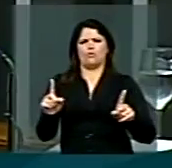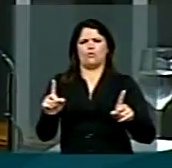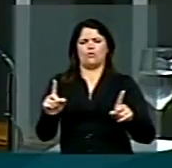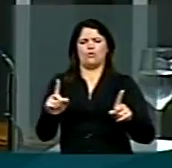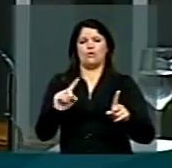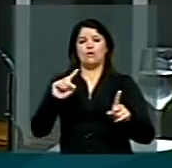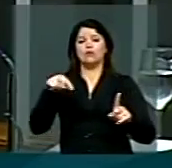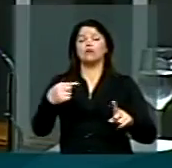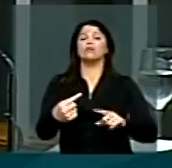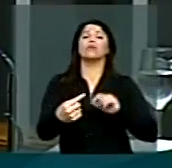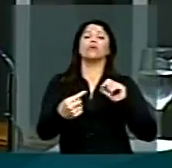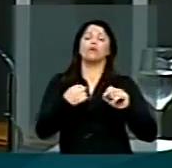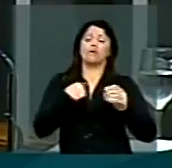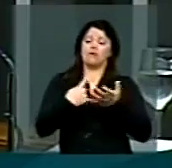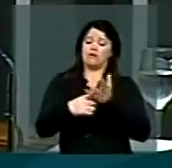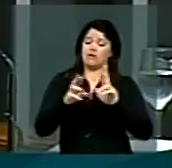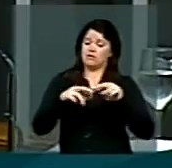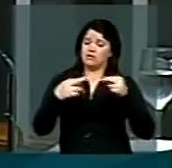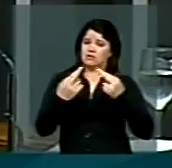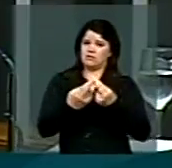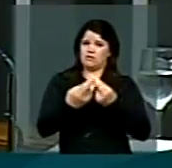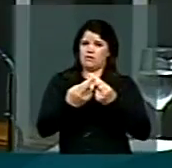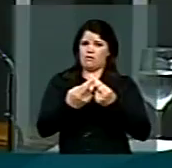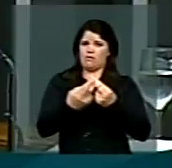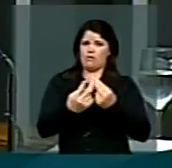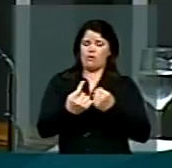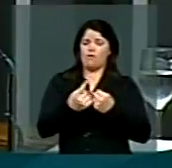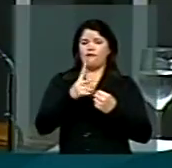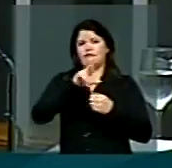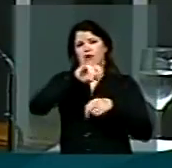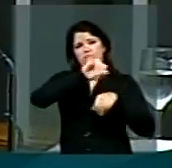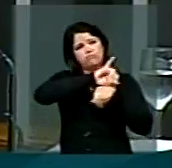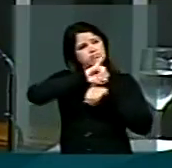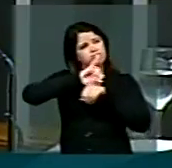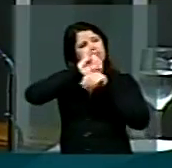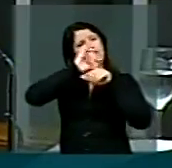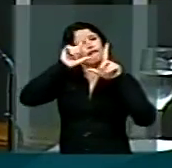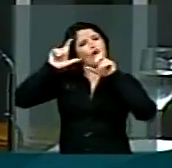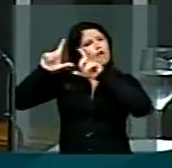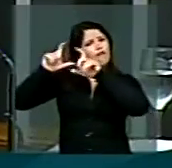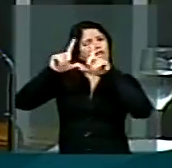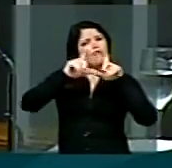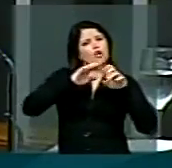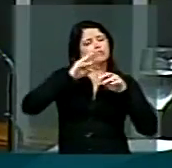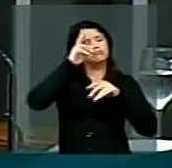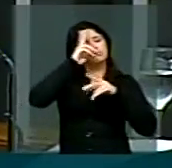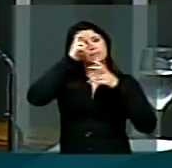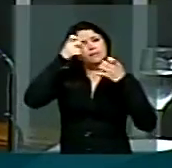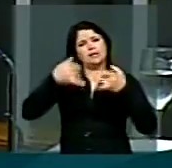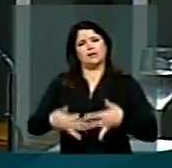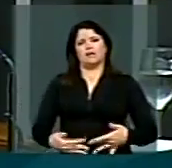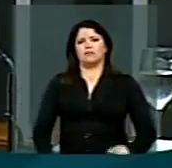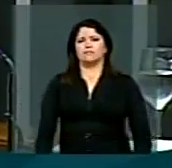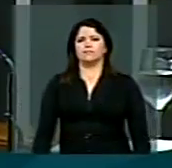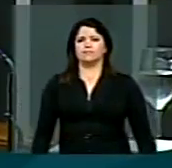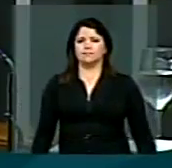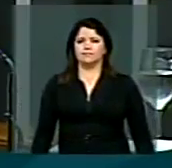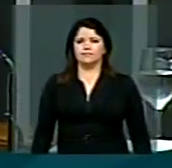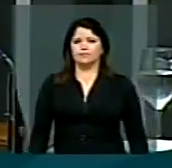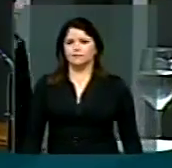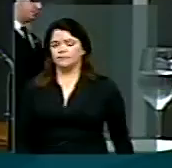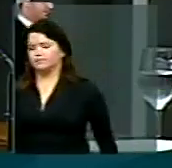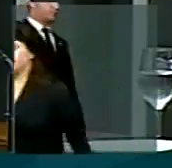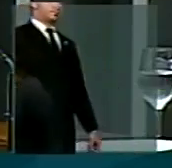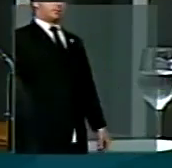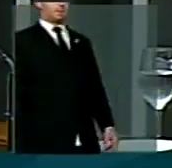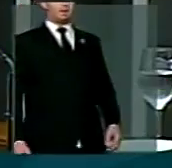Logo após esta sessão, uma exposição de imagens retratando as arbitrariedades do